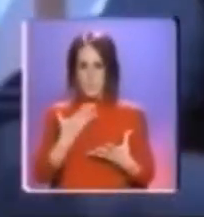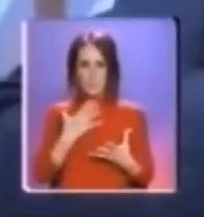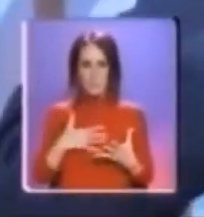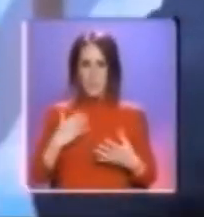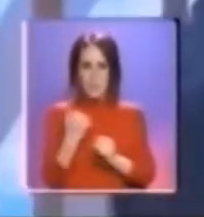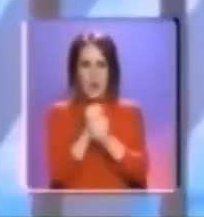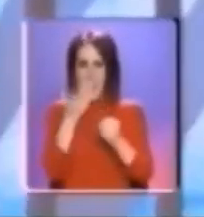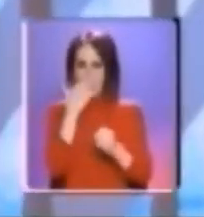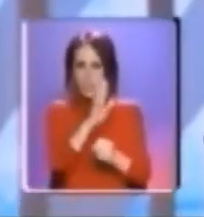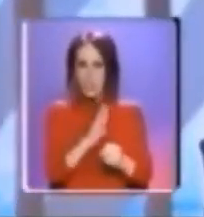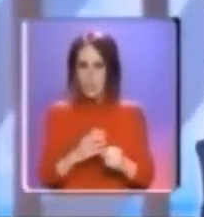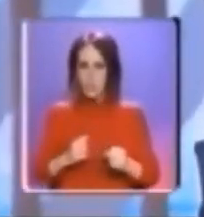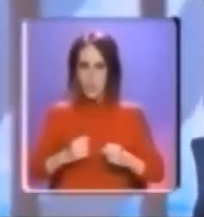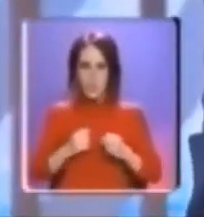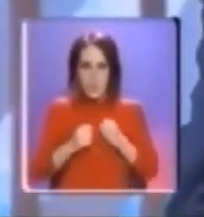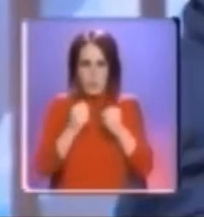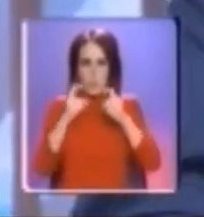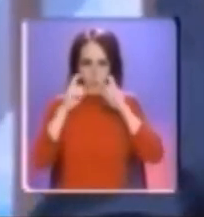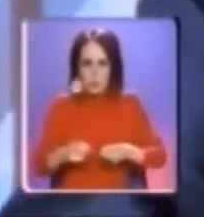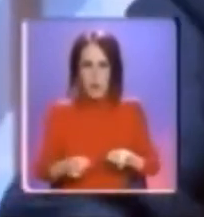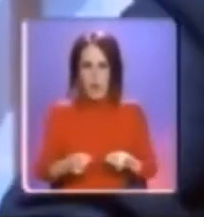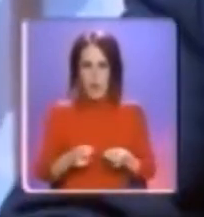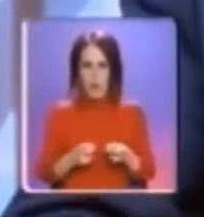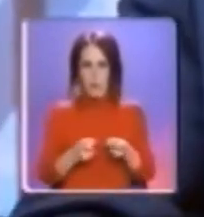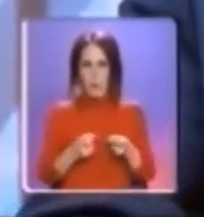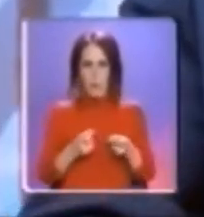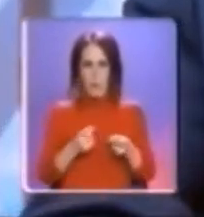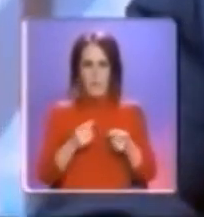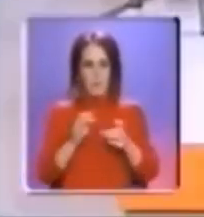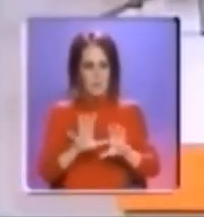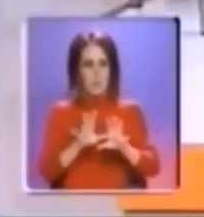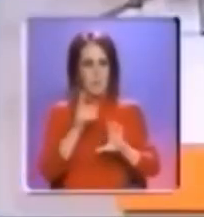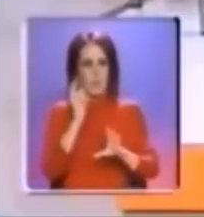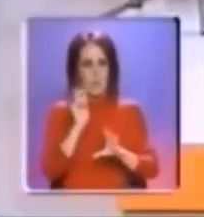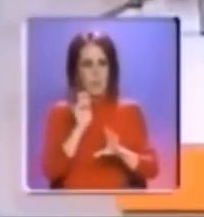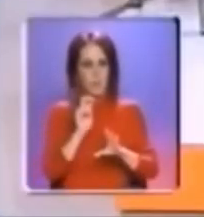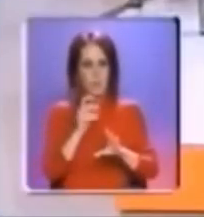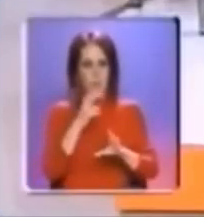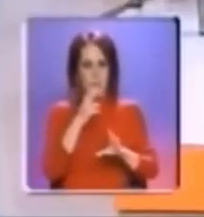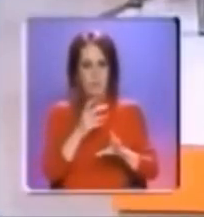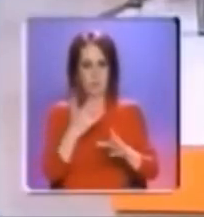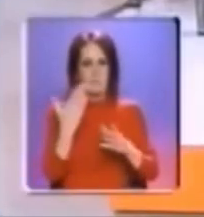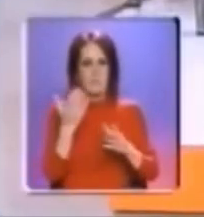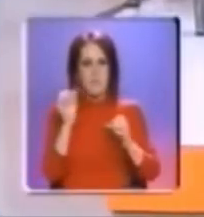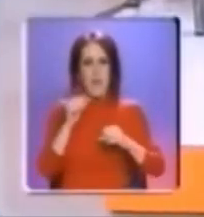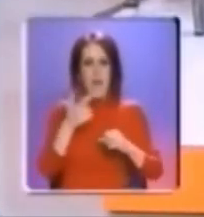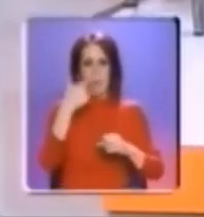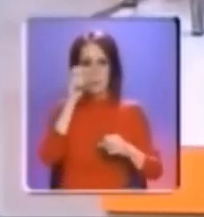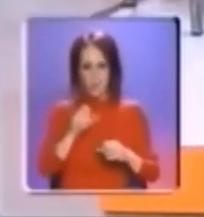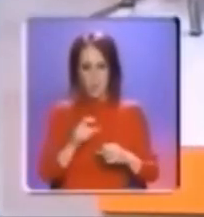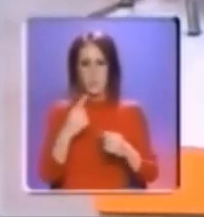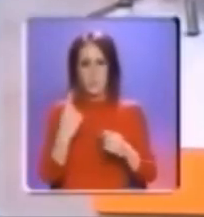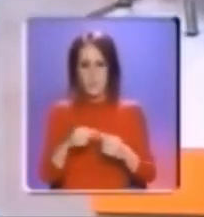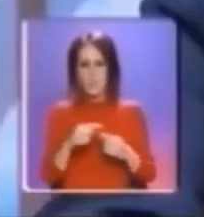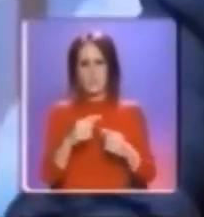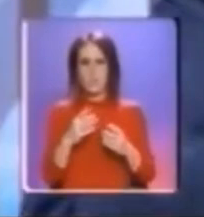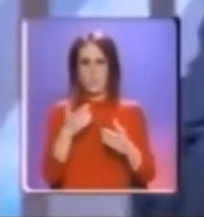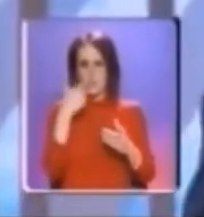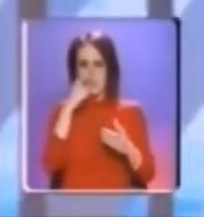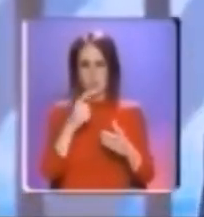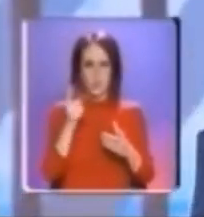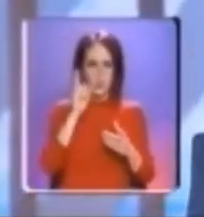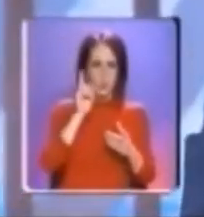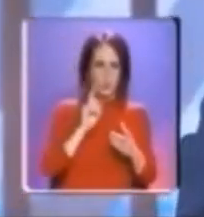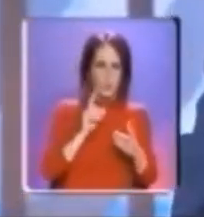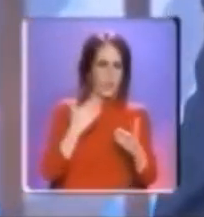reagir de forma impulsiva. E pode ser então uma pessoa um que ama. Há para... ou não há aquelas pessoas que num